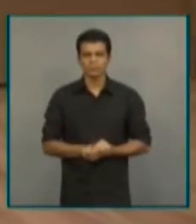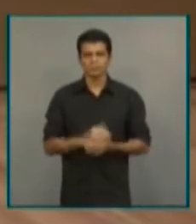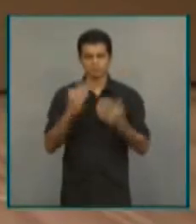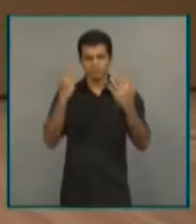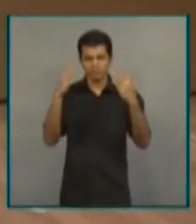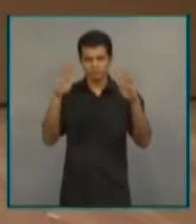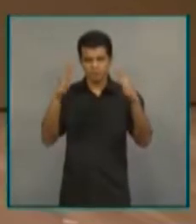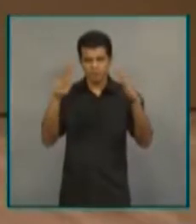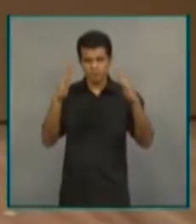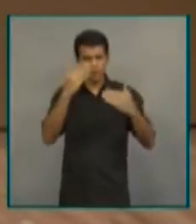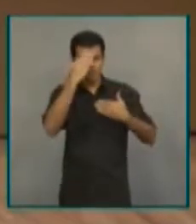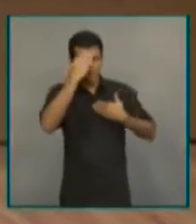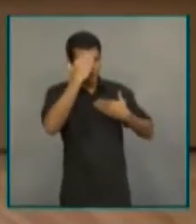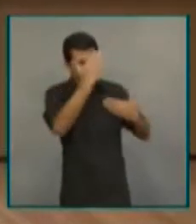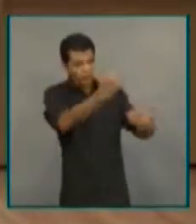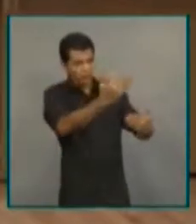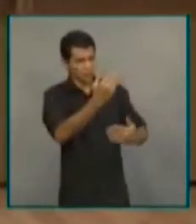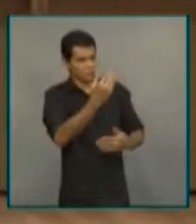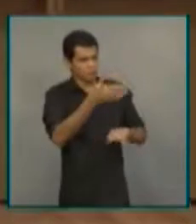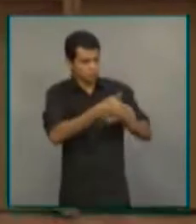Lima.